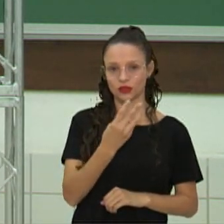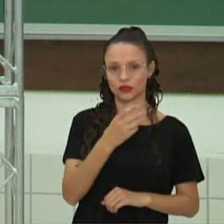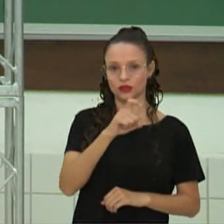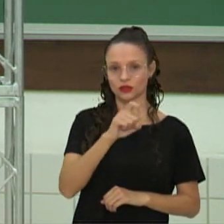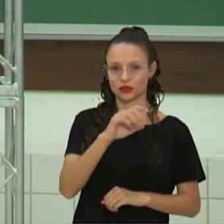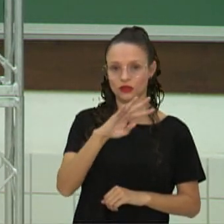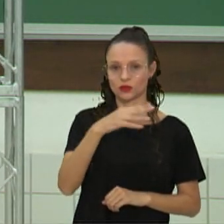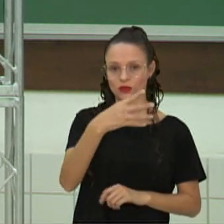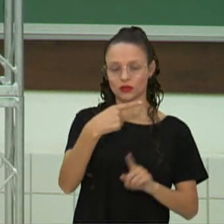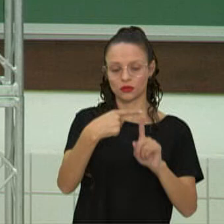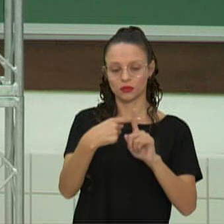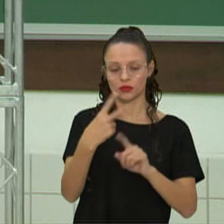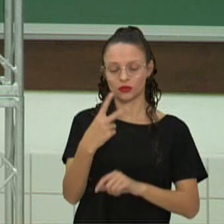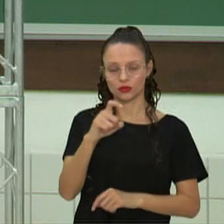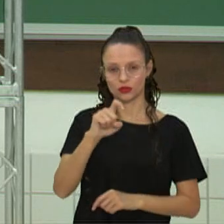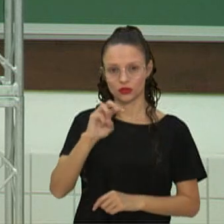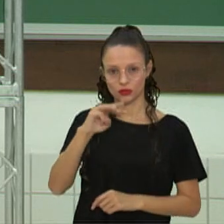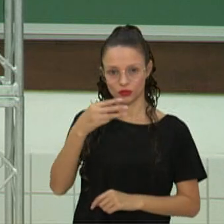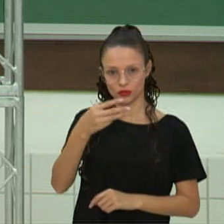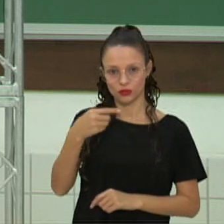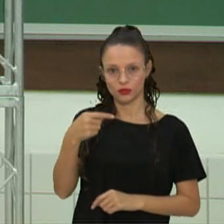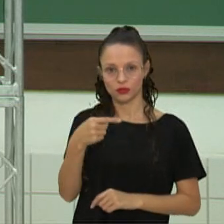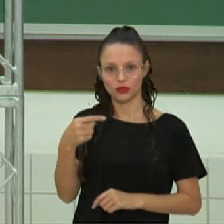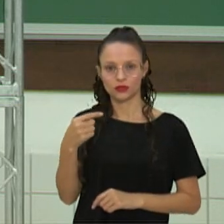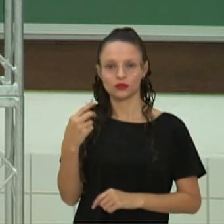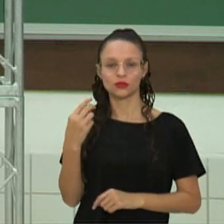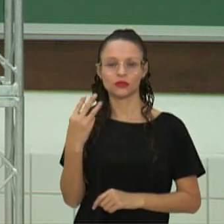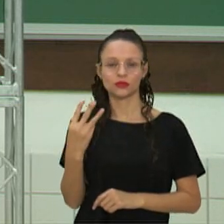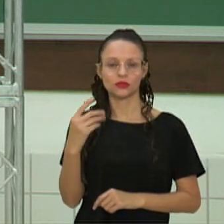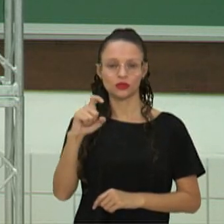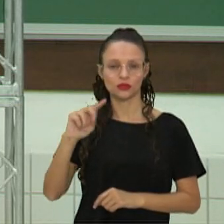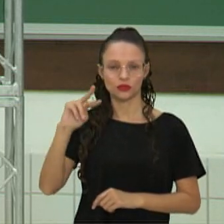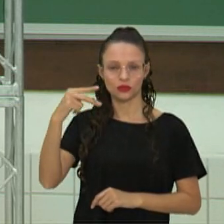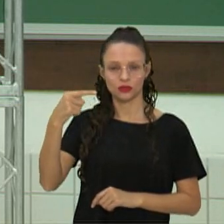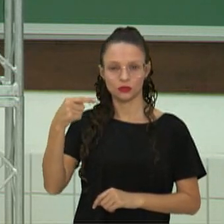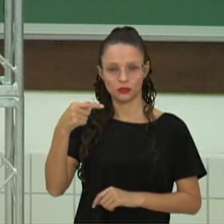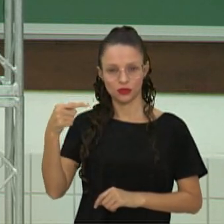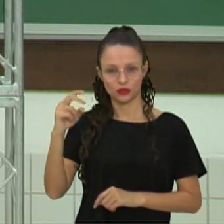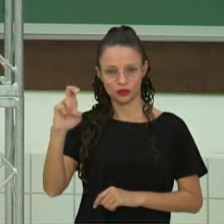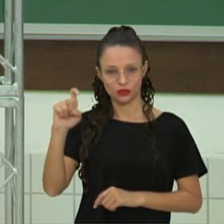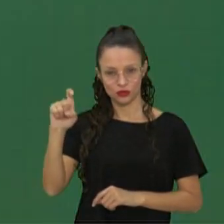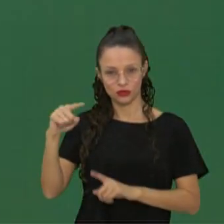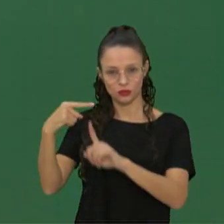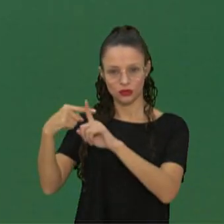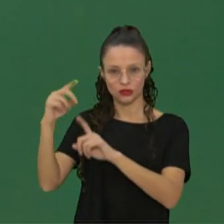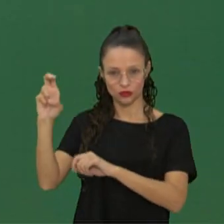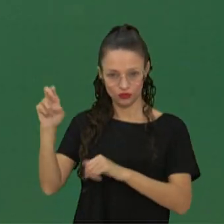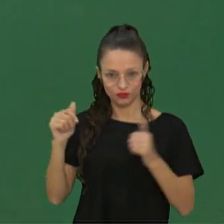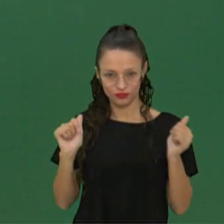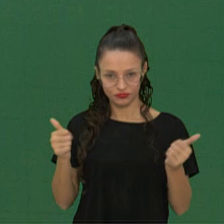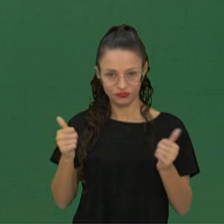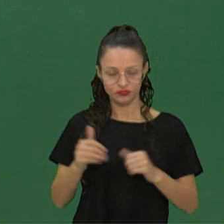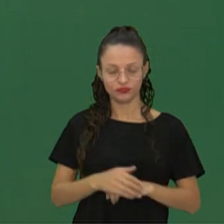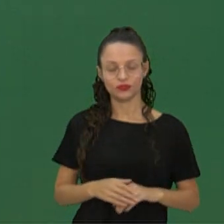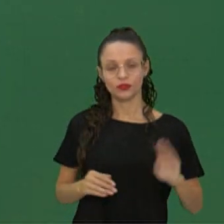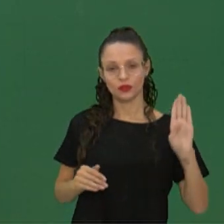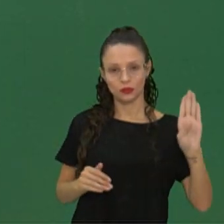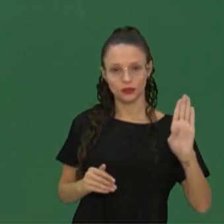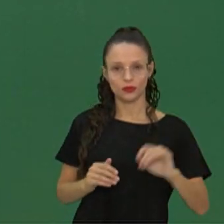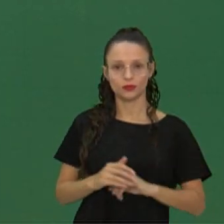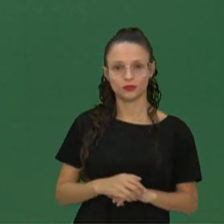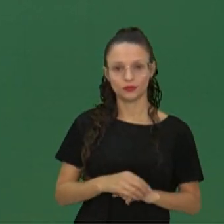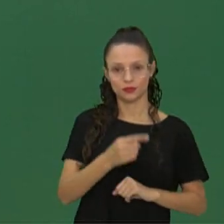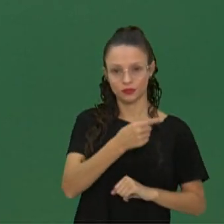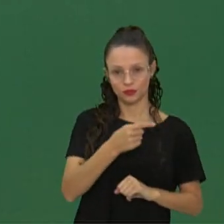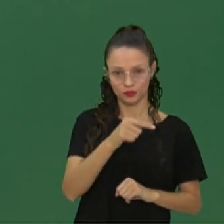à quarta mais 2x ao cubo menos 3x ao quadrado menos 5x mais 5. Beleza? E o polinômio B